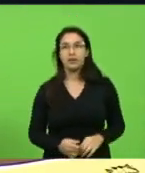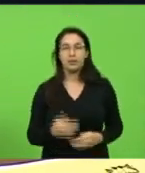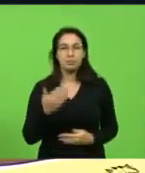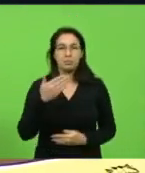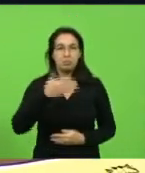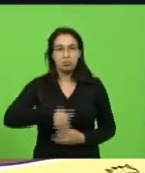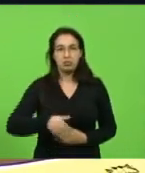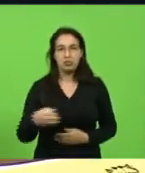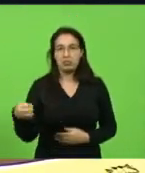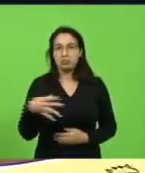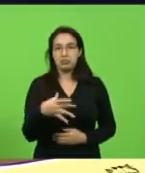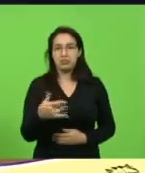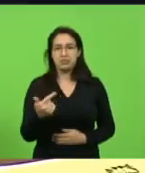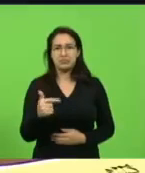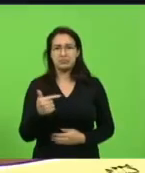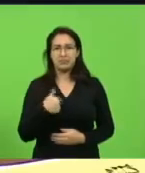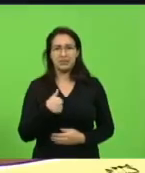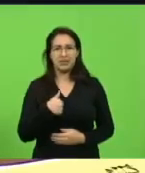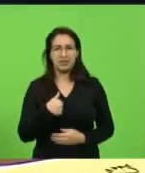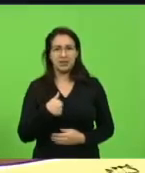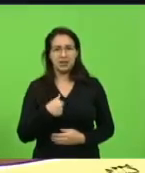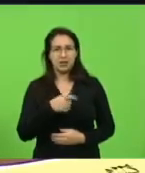atribuir conduta diversa